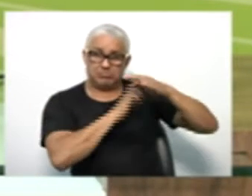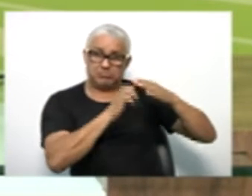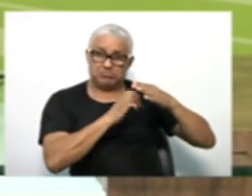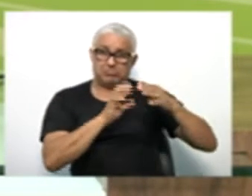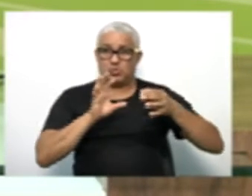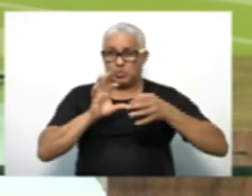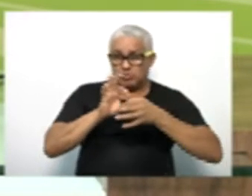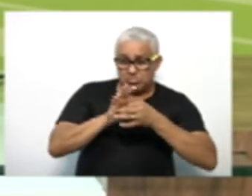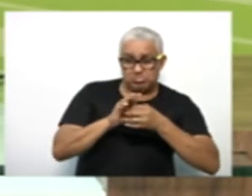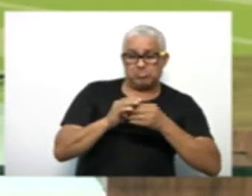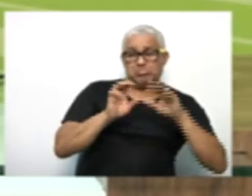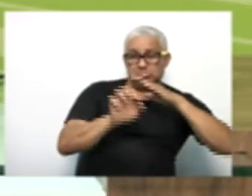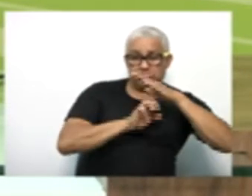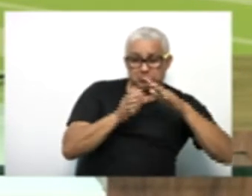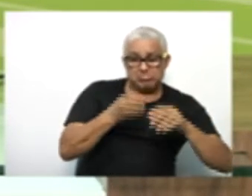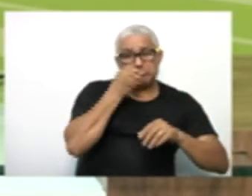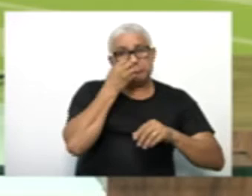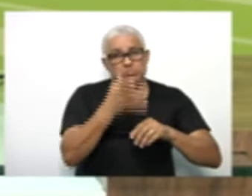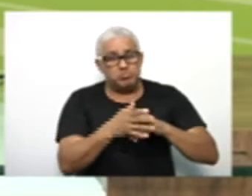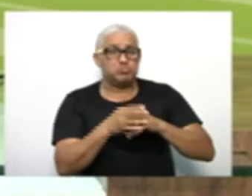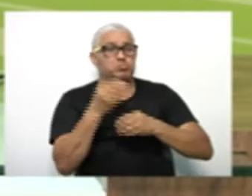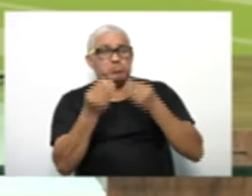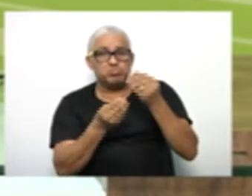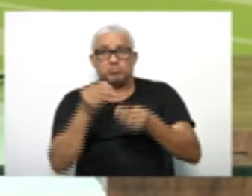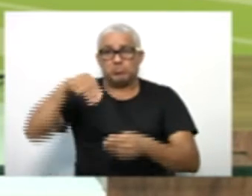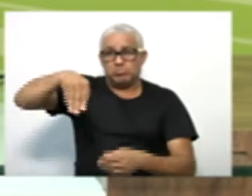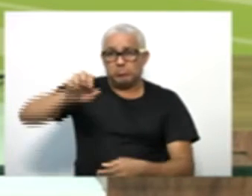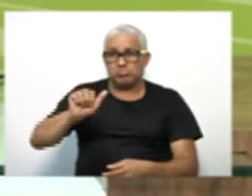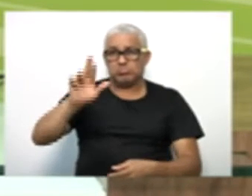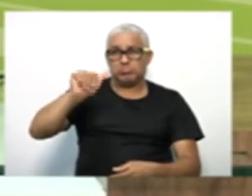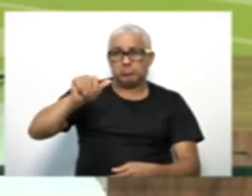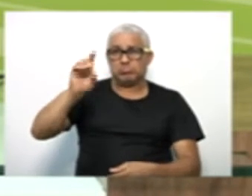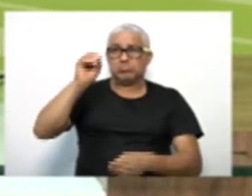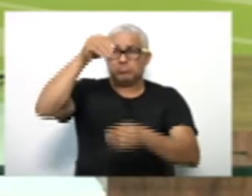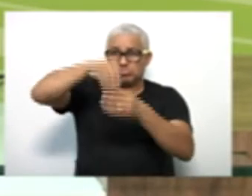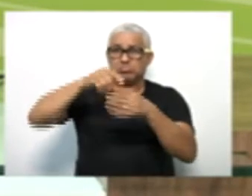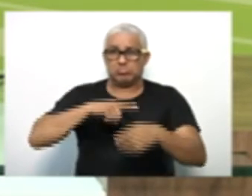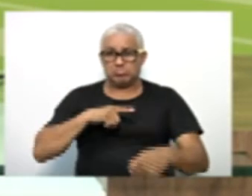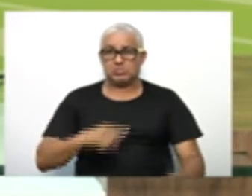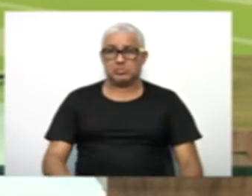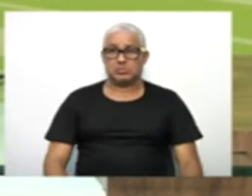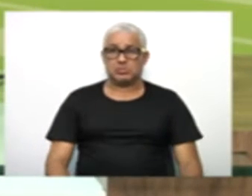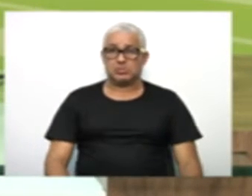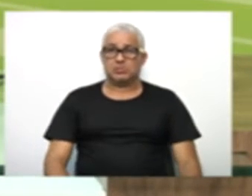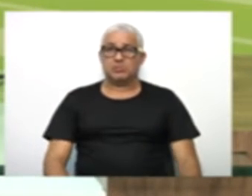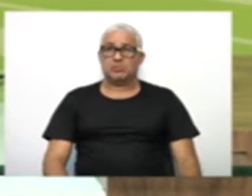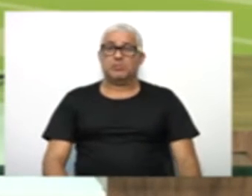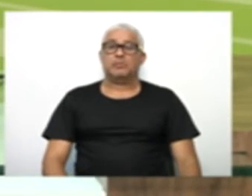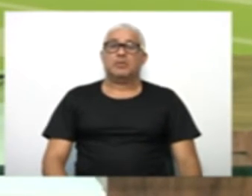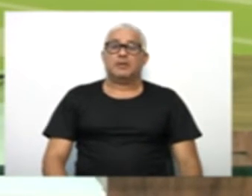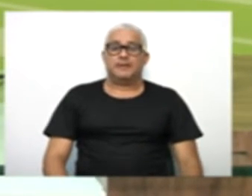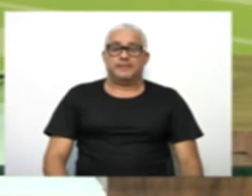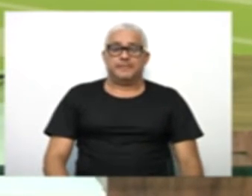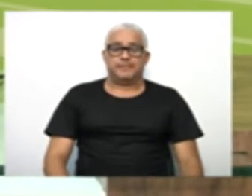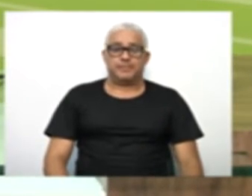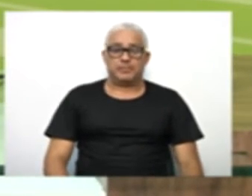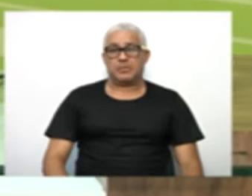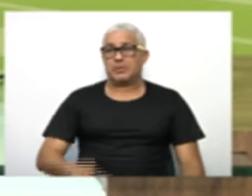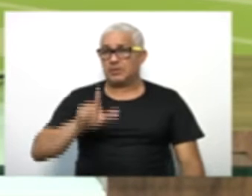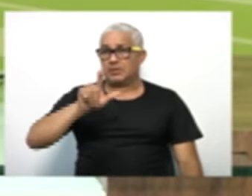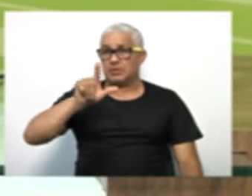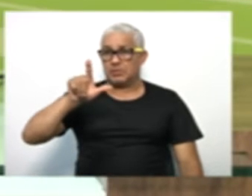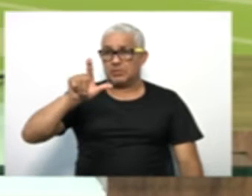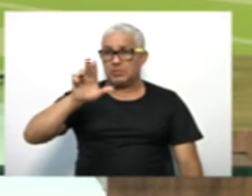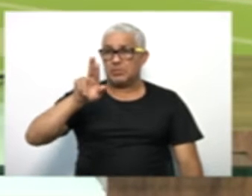empresa, verificar em que mercado ela está inserido. E aí, essa parte do lucro,